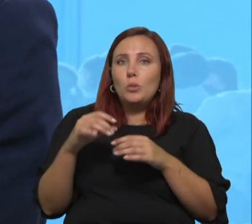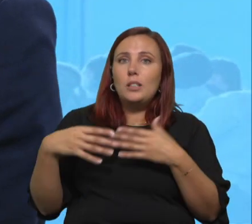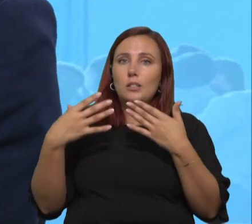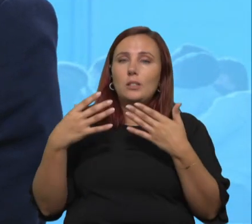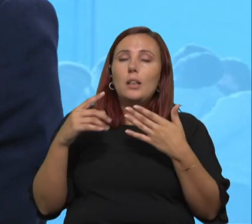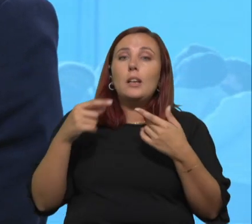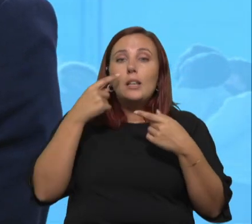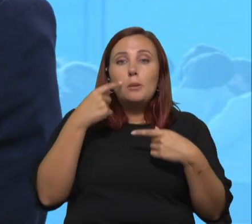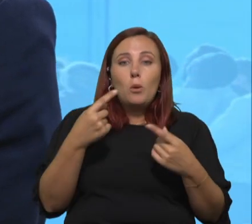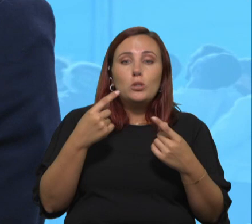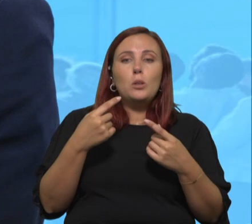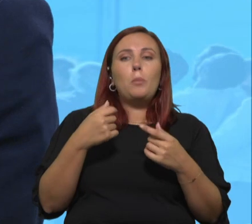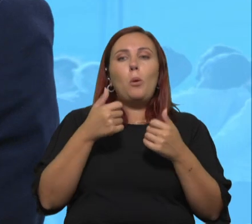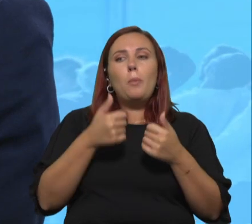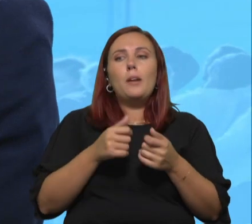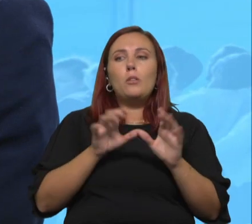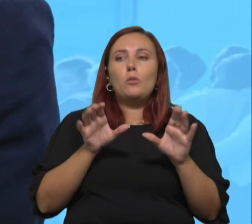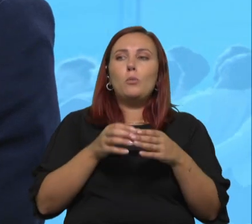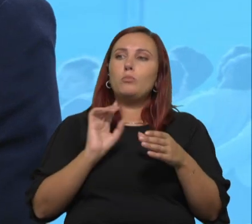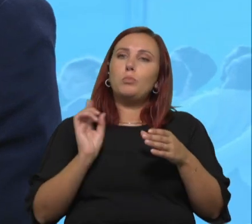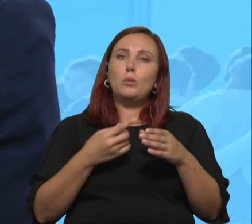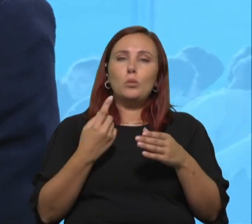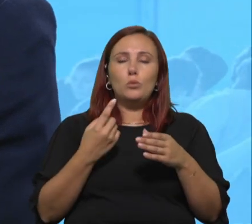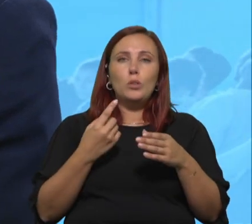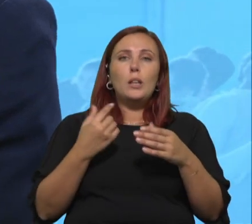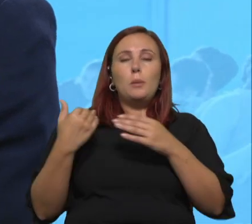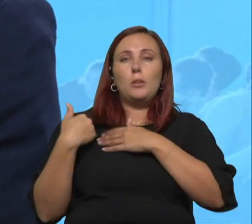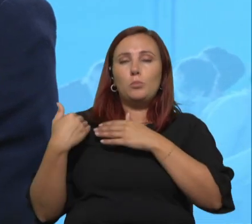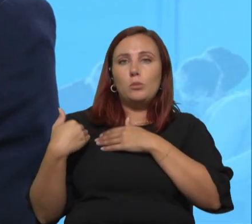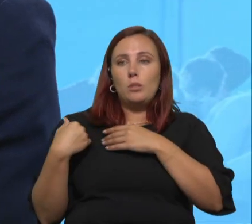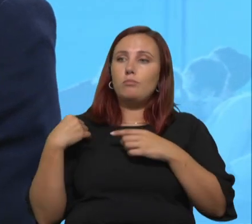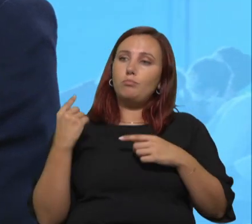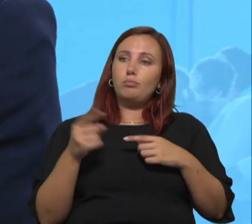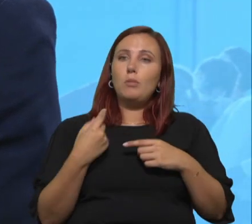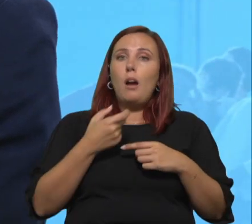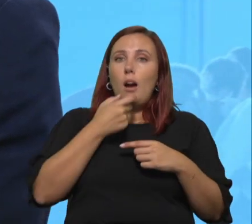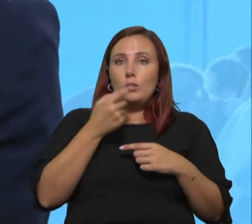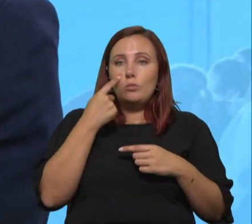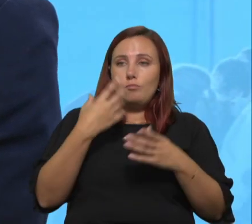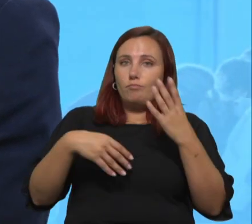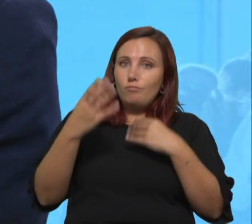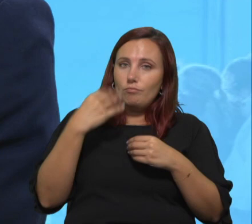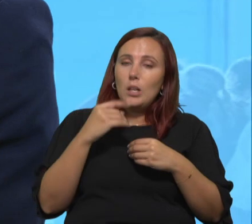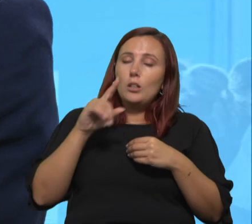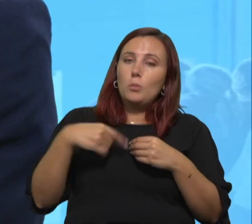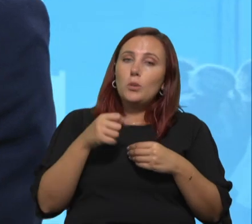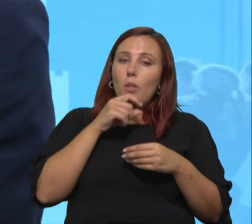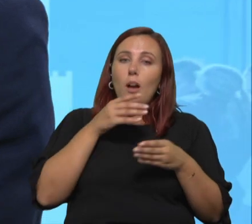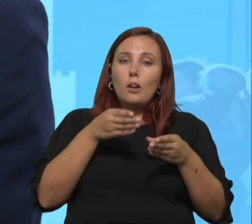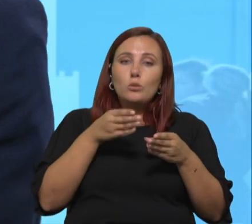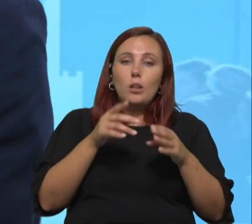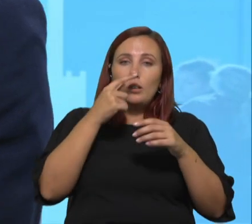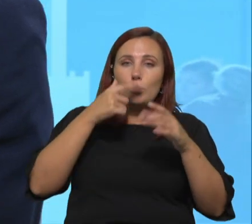aponta também para o bem comum e para a responsabilidade que temos quando adquirimos um conjunto de conhecimentos, porque podemos pô-lo ao serviço da construção da